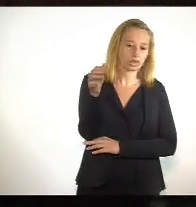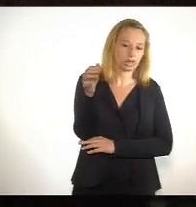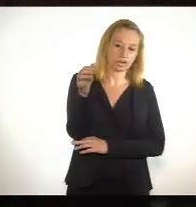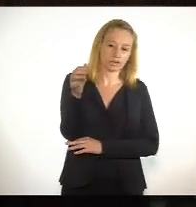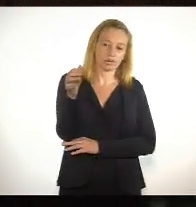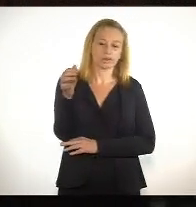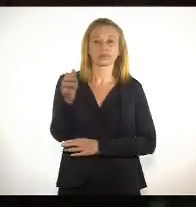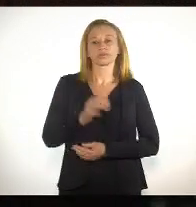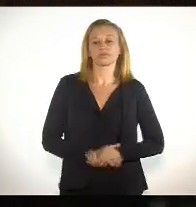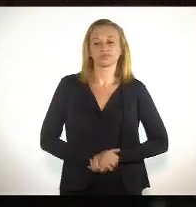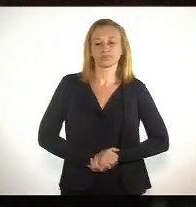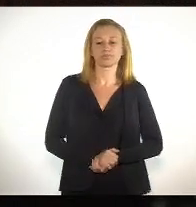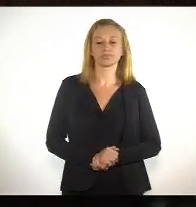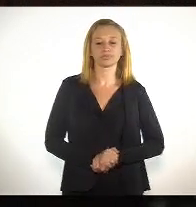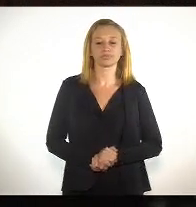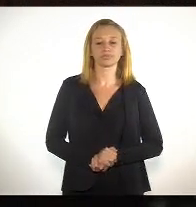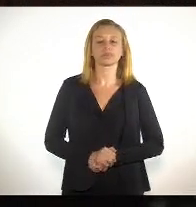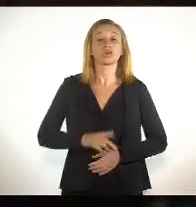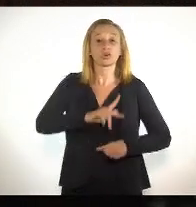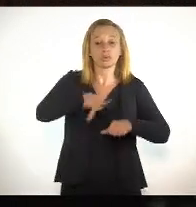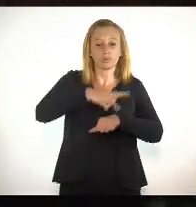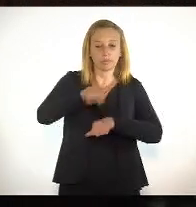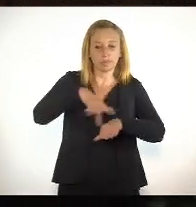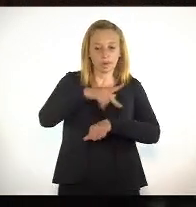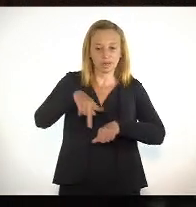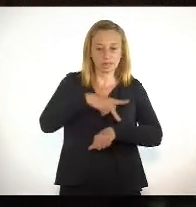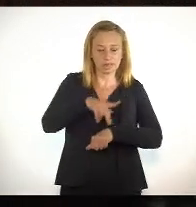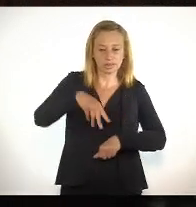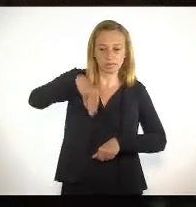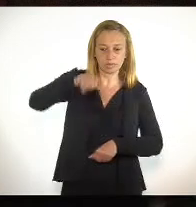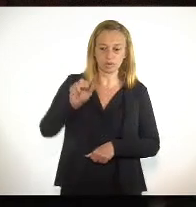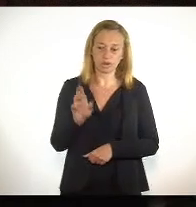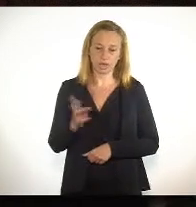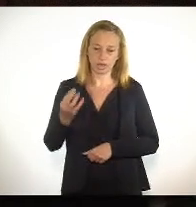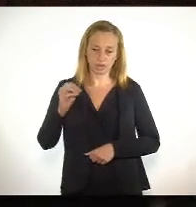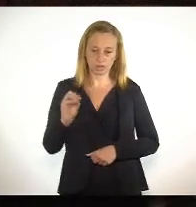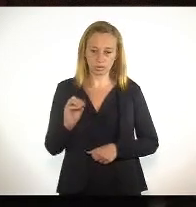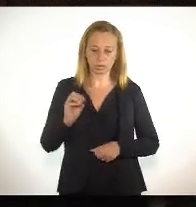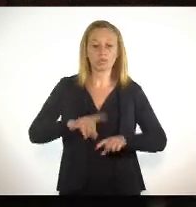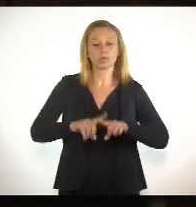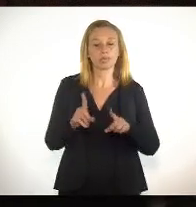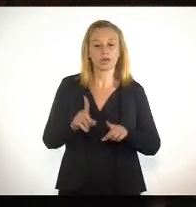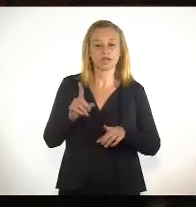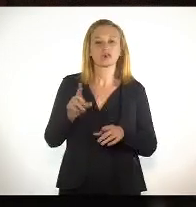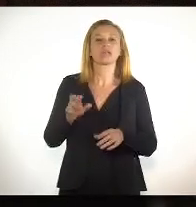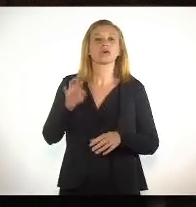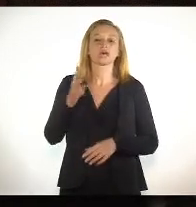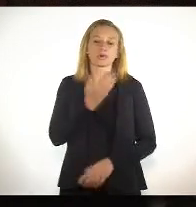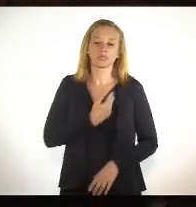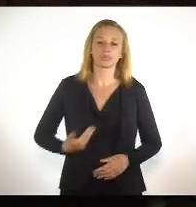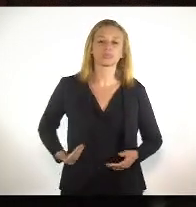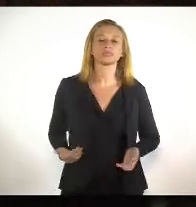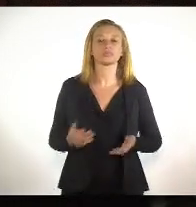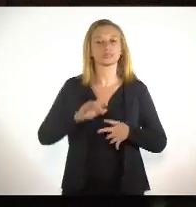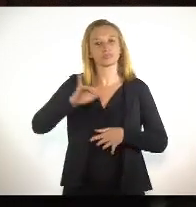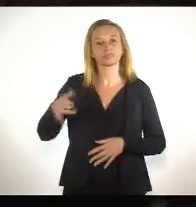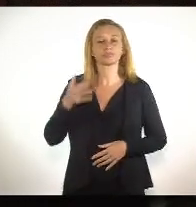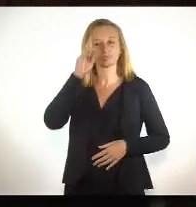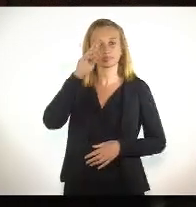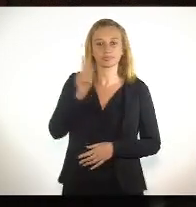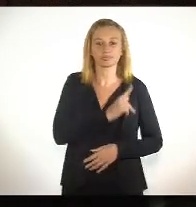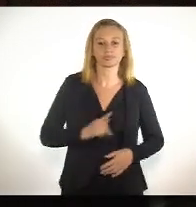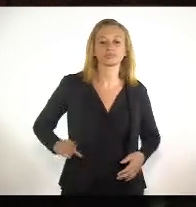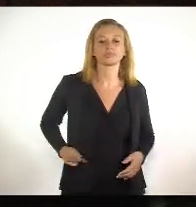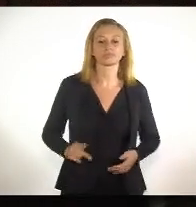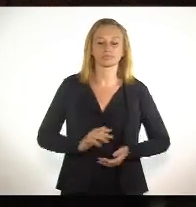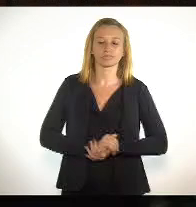país monárquico, mas um país republicano. Aproveitando, senhora presidente, gostaria